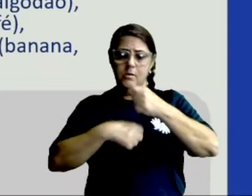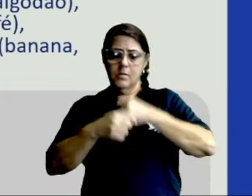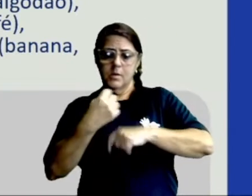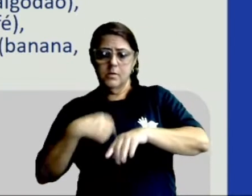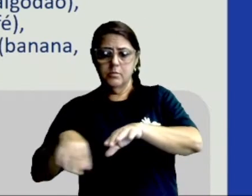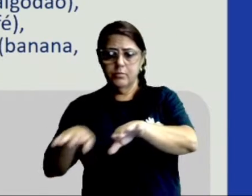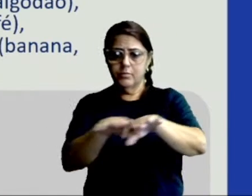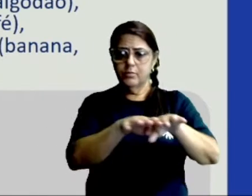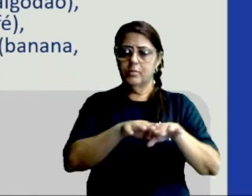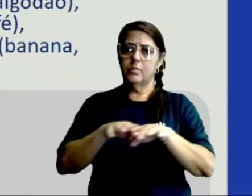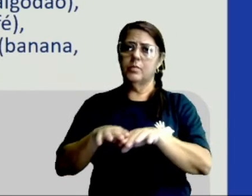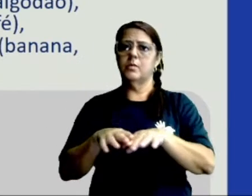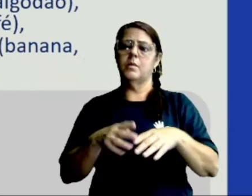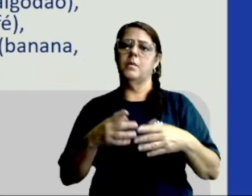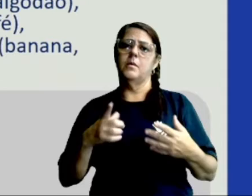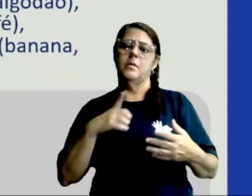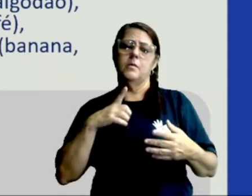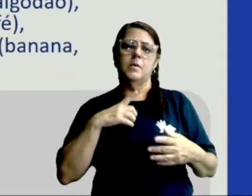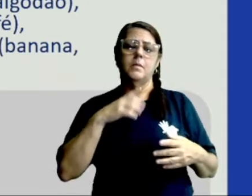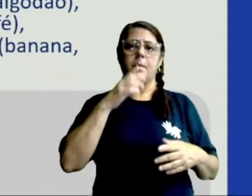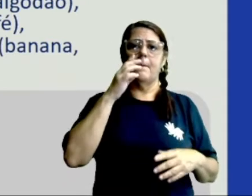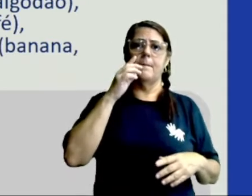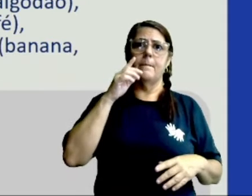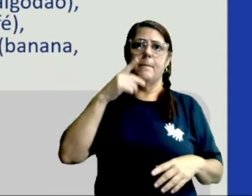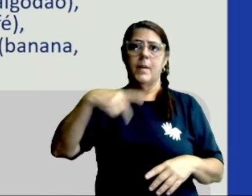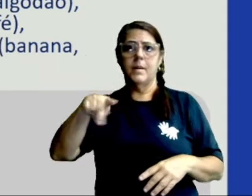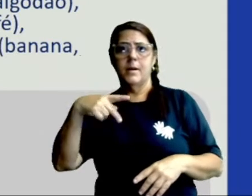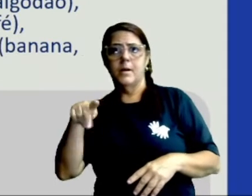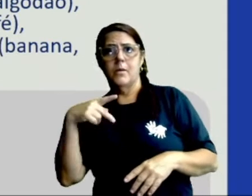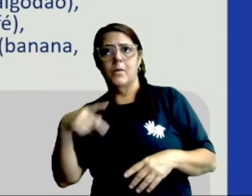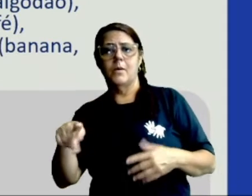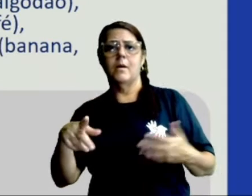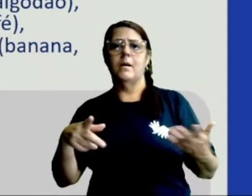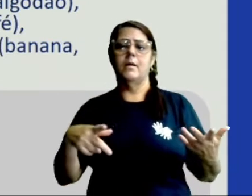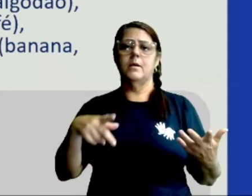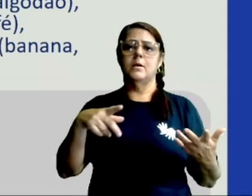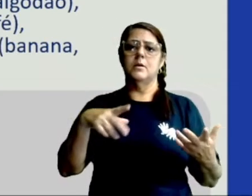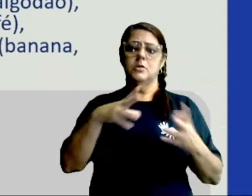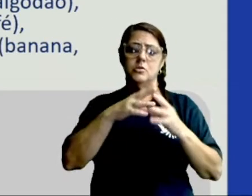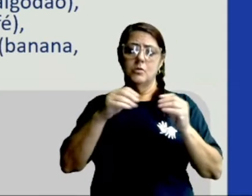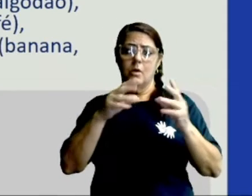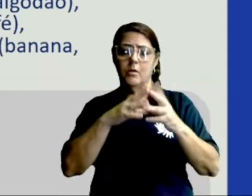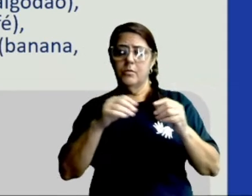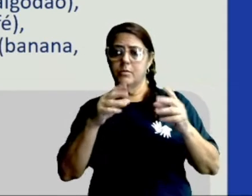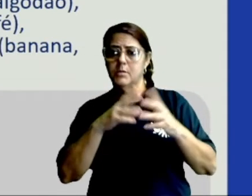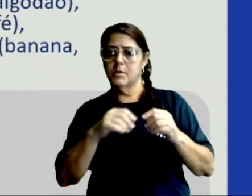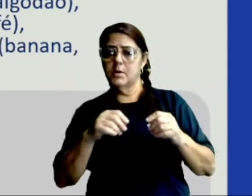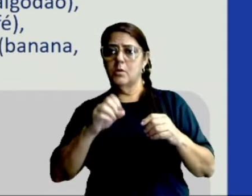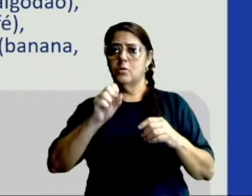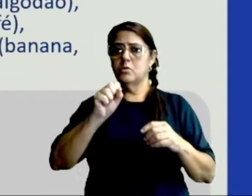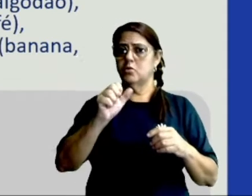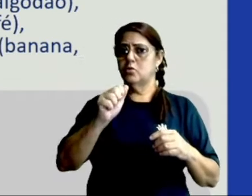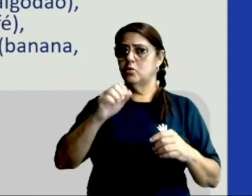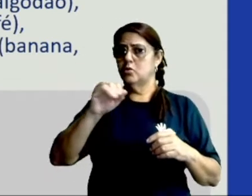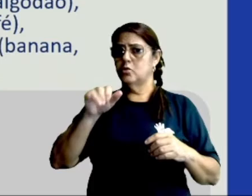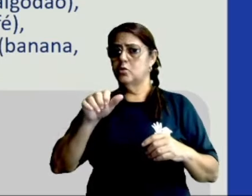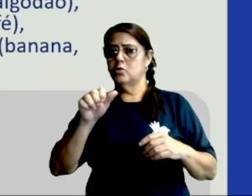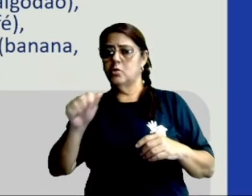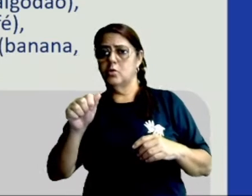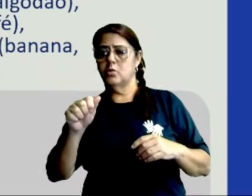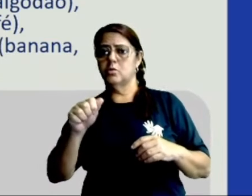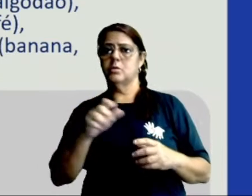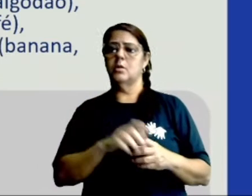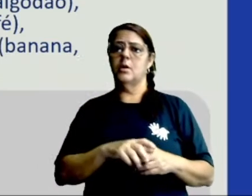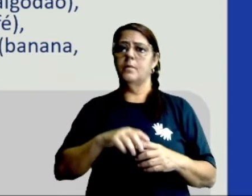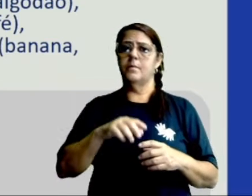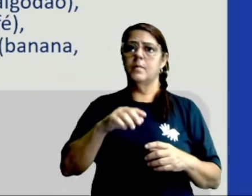base agropecuária. Paraguai, que produz soja e algodão. O Uruguai com lã e carne.